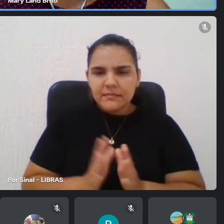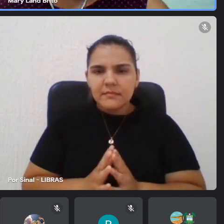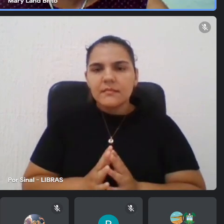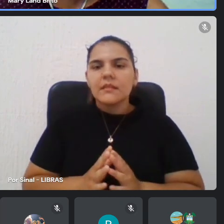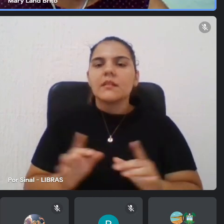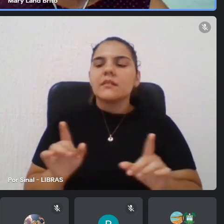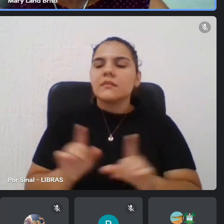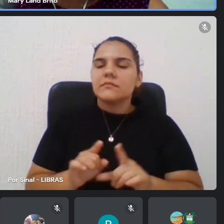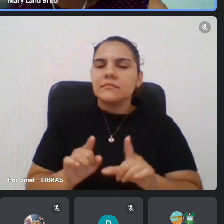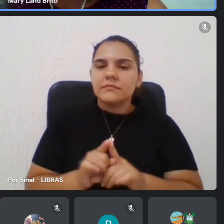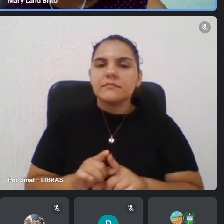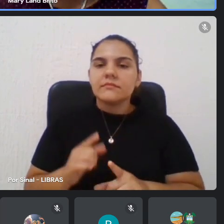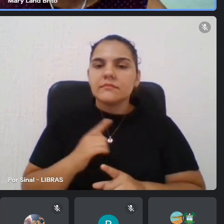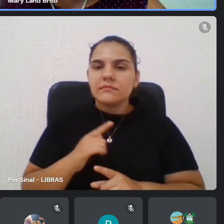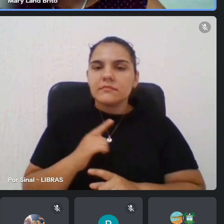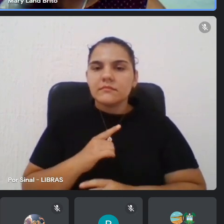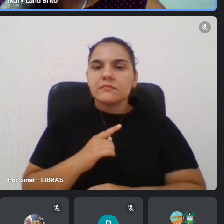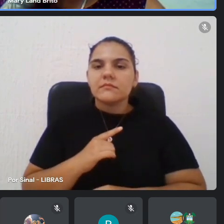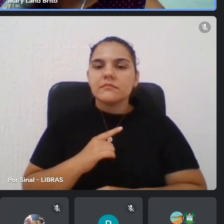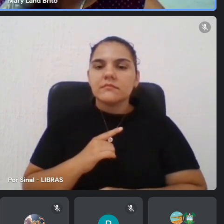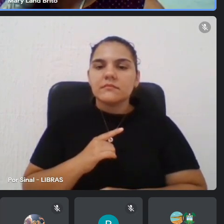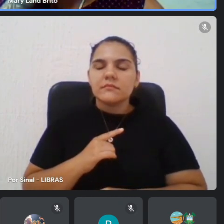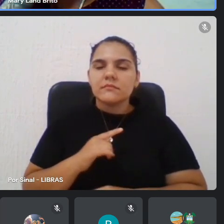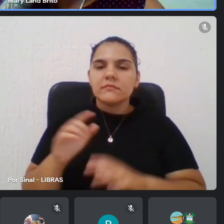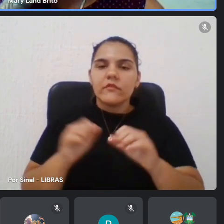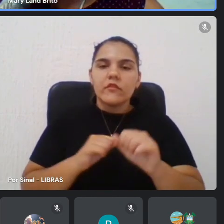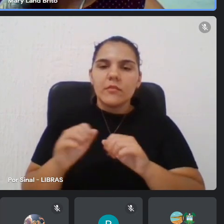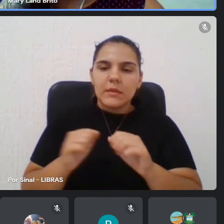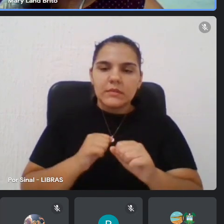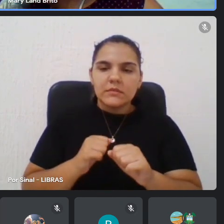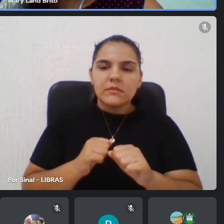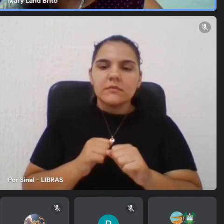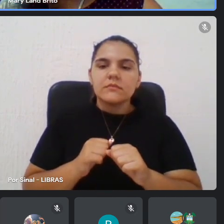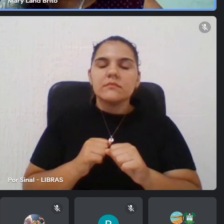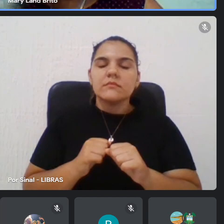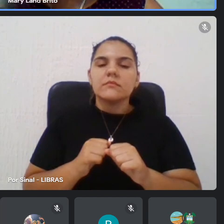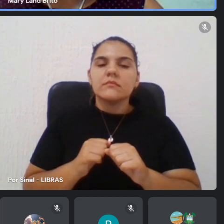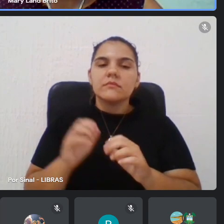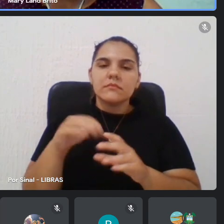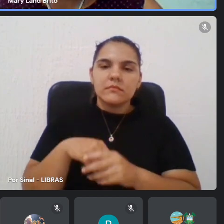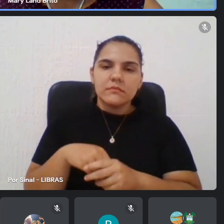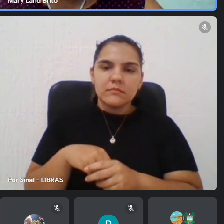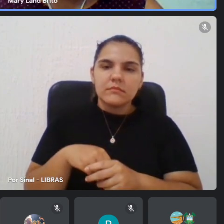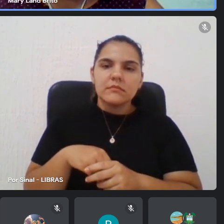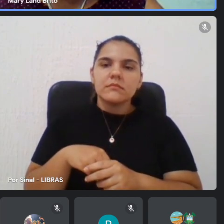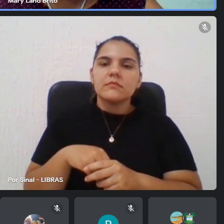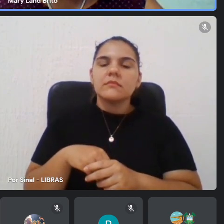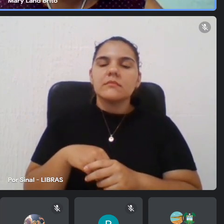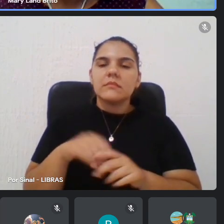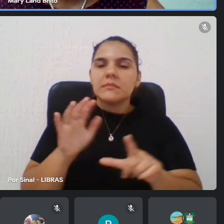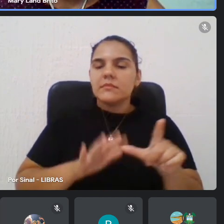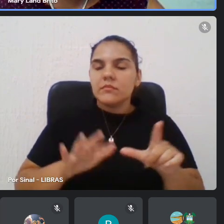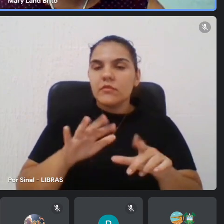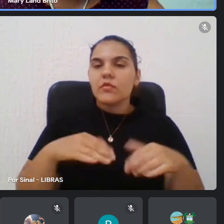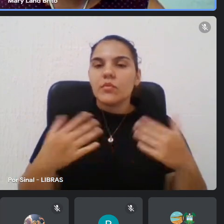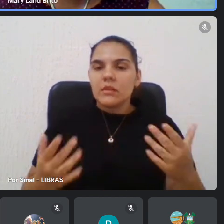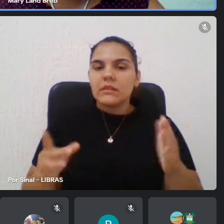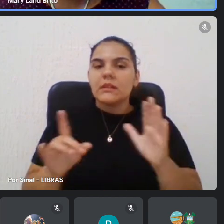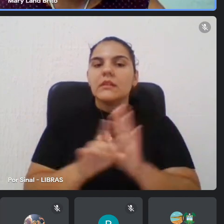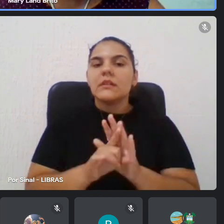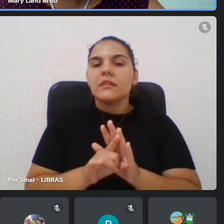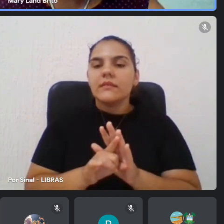gente vai ter algumas ações e informações na nossa plataforma quando a Paula Gustavo começar a ser